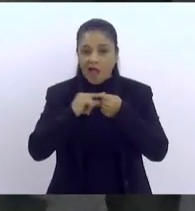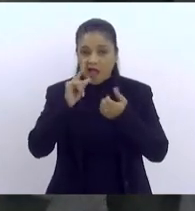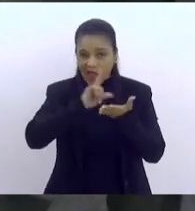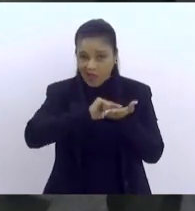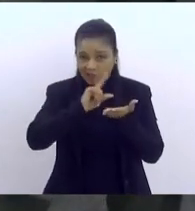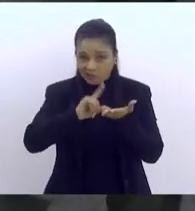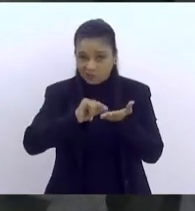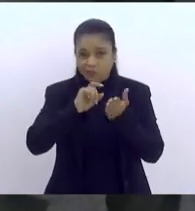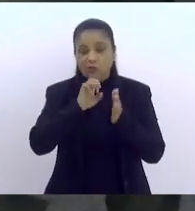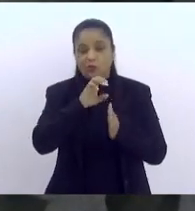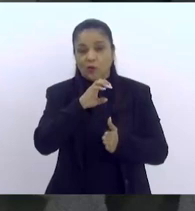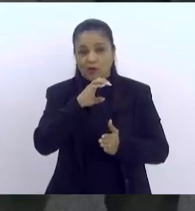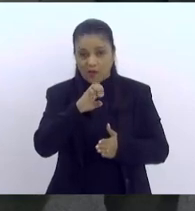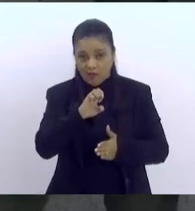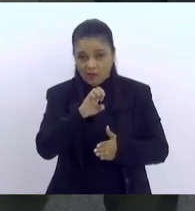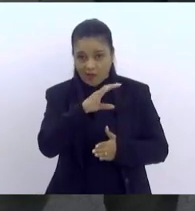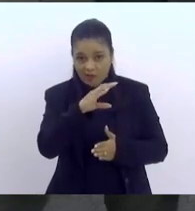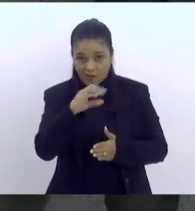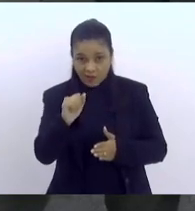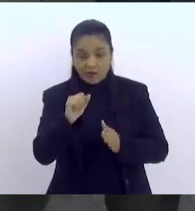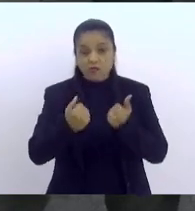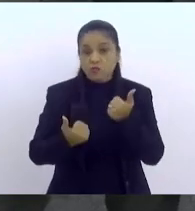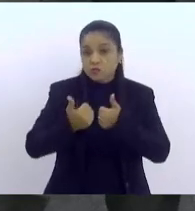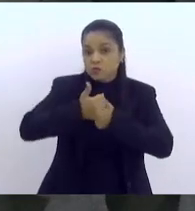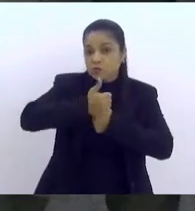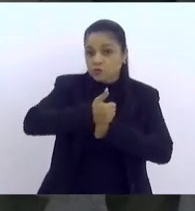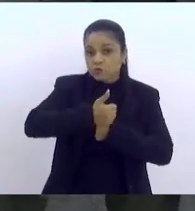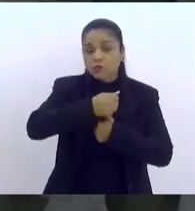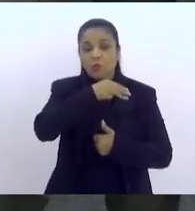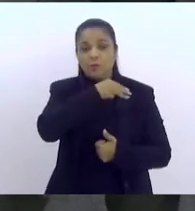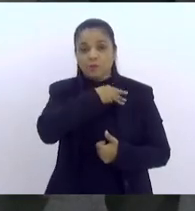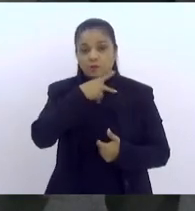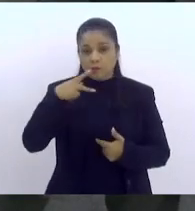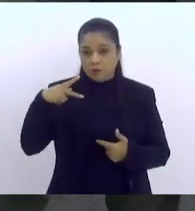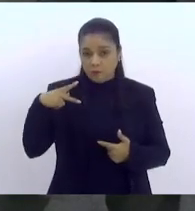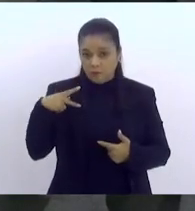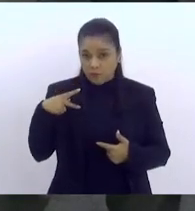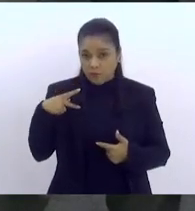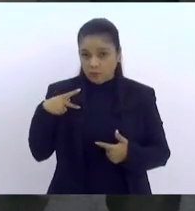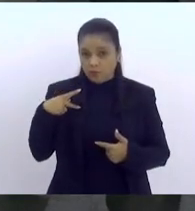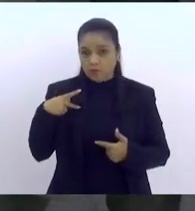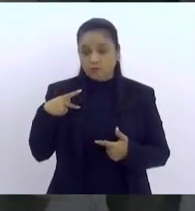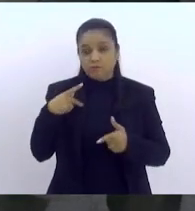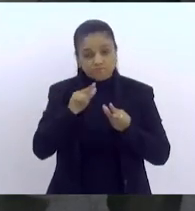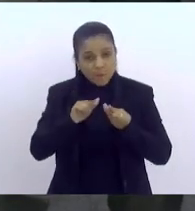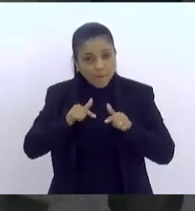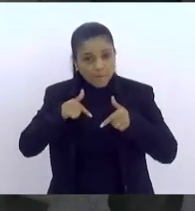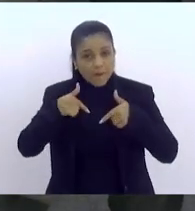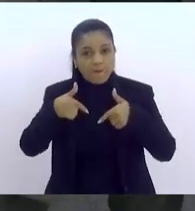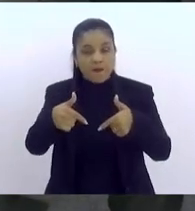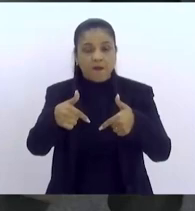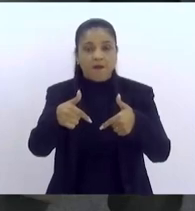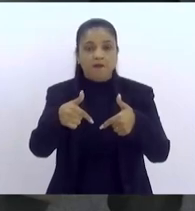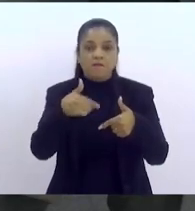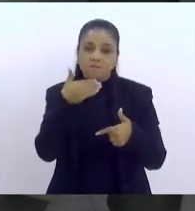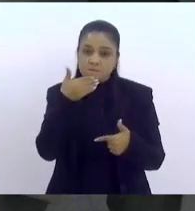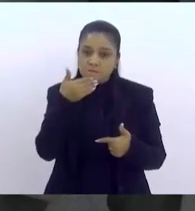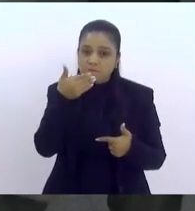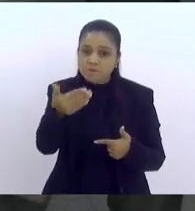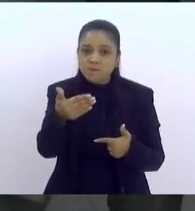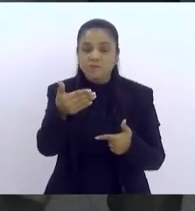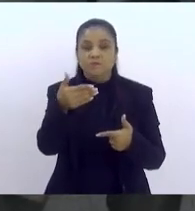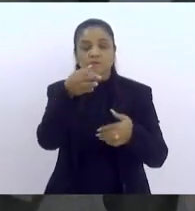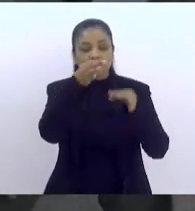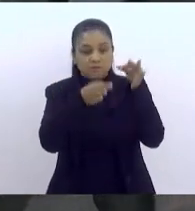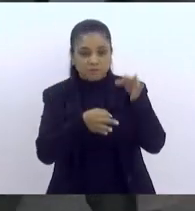aqui anteriormente, substitui o Ministério Público para ingressar como polo ativo, reiterando o pedido de liminar que